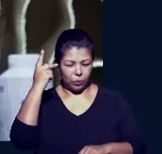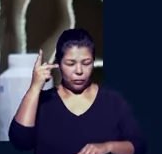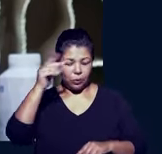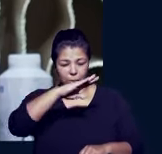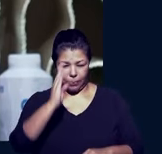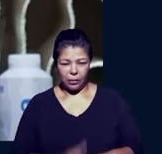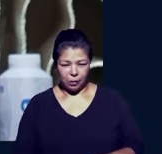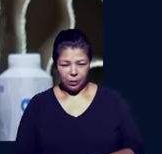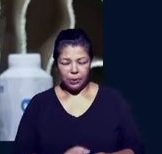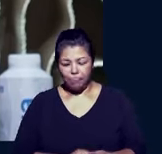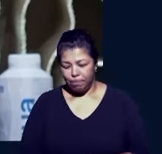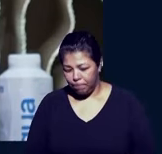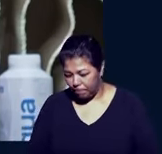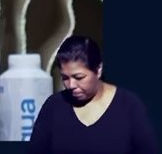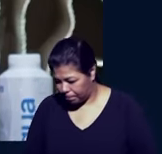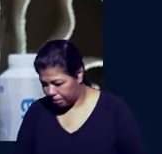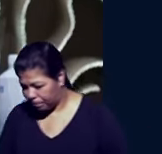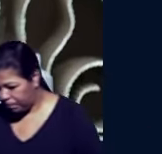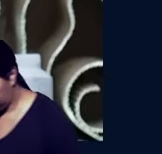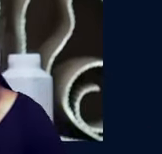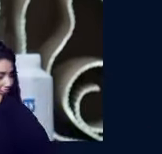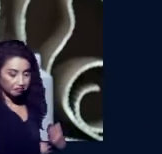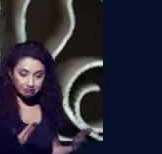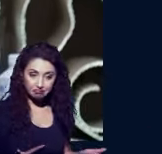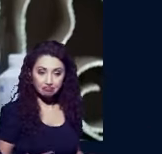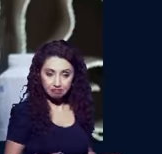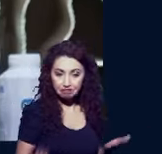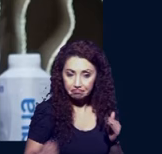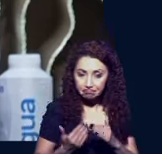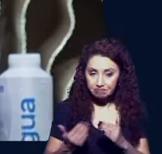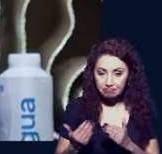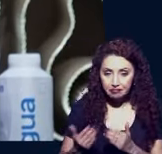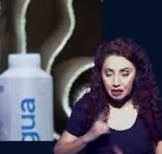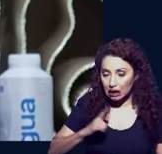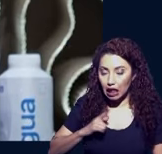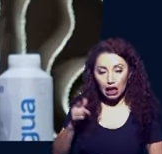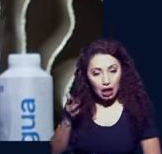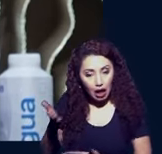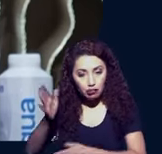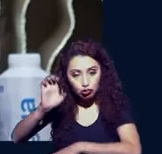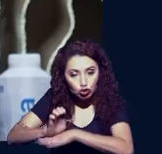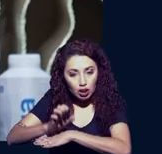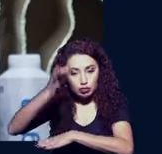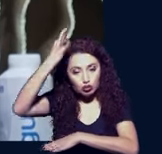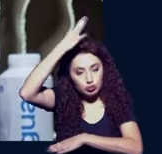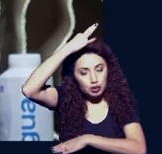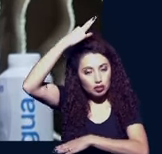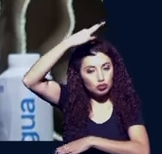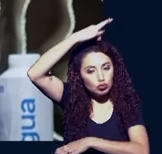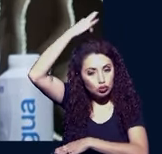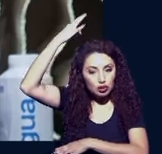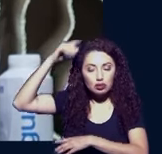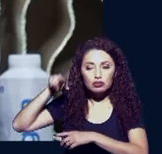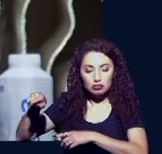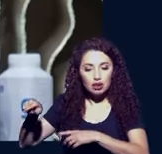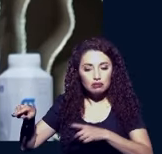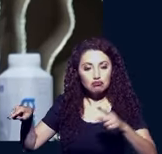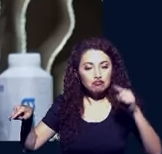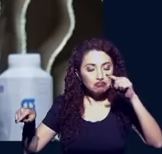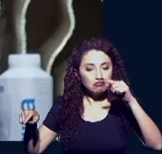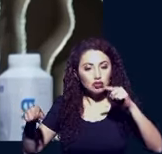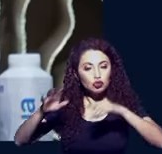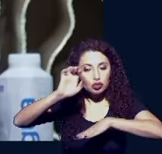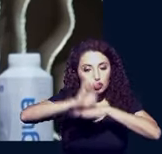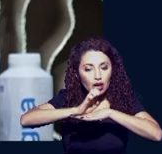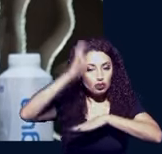Renato e eu posso dizer a mesma coisa porque nós temos no Espírito Santo eh o nosso eh bent marken do Estado do Pará de ser dos